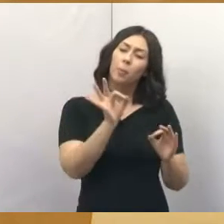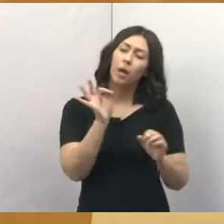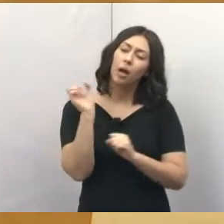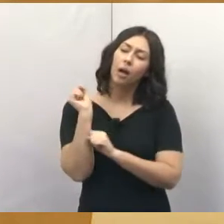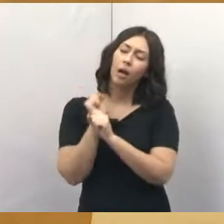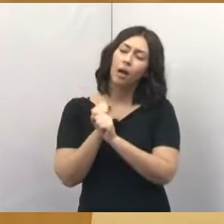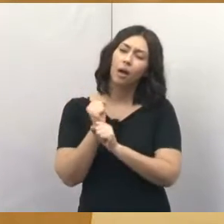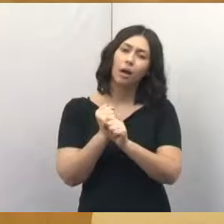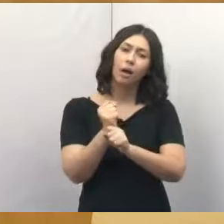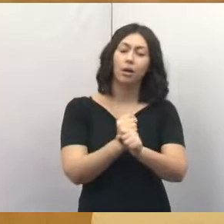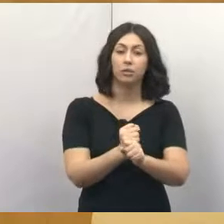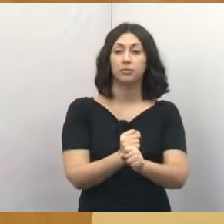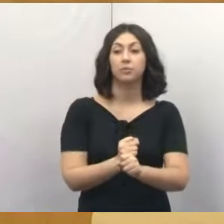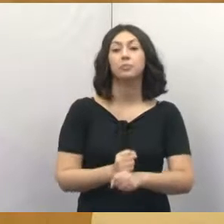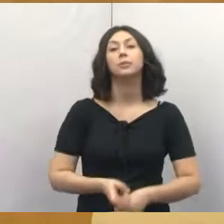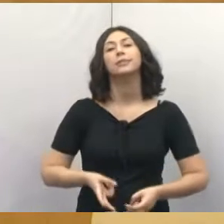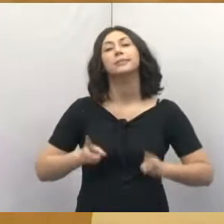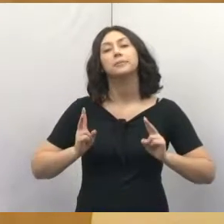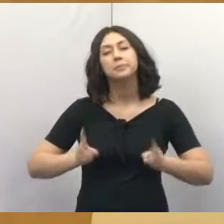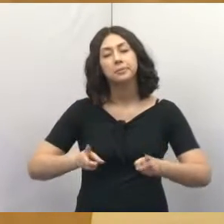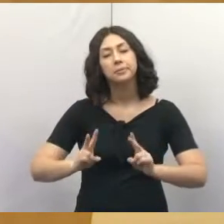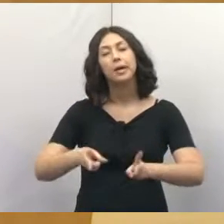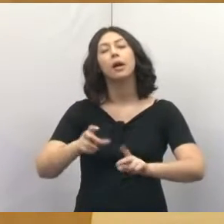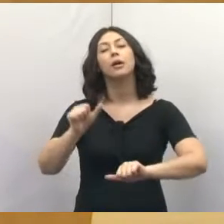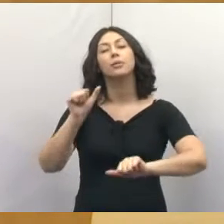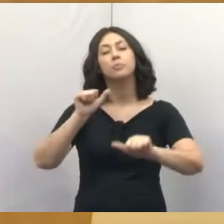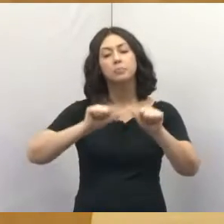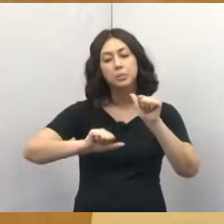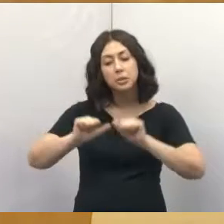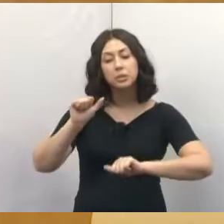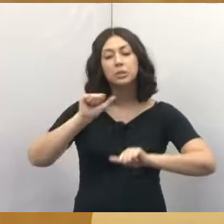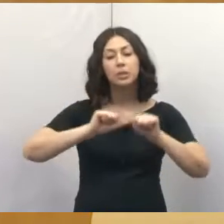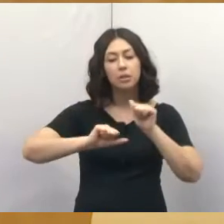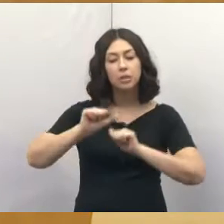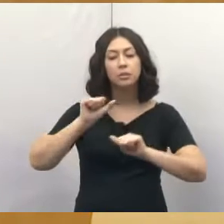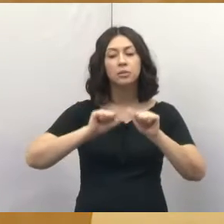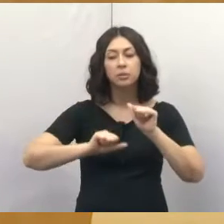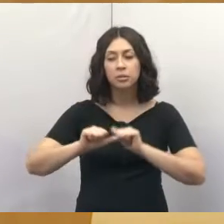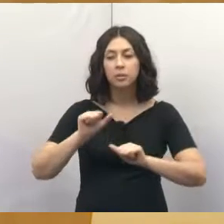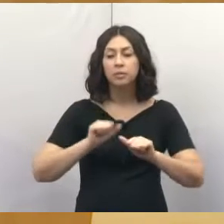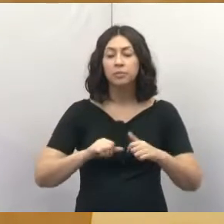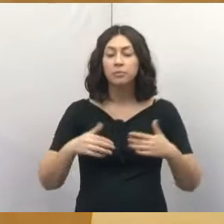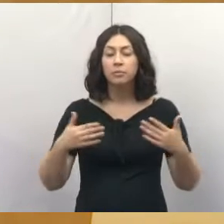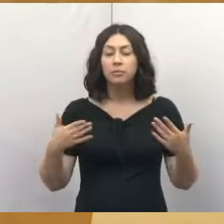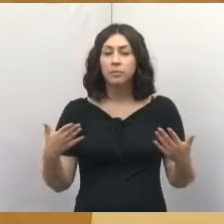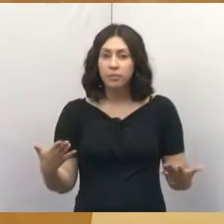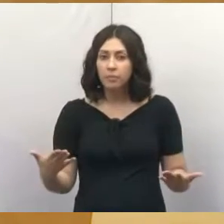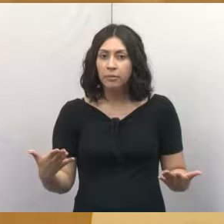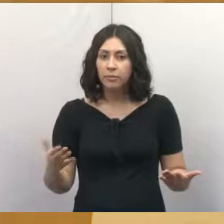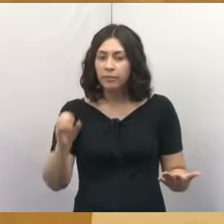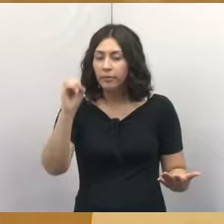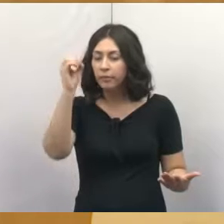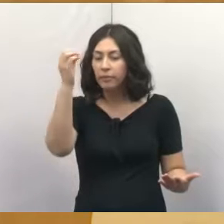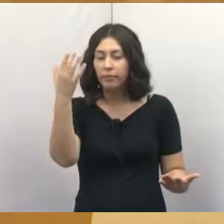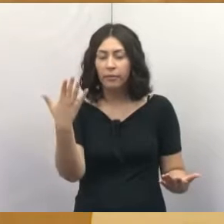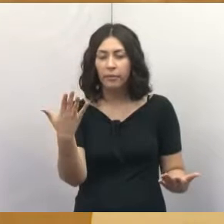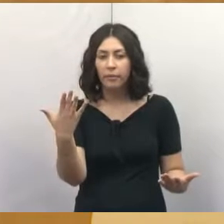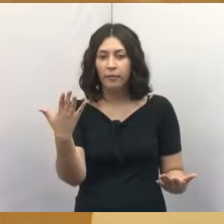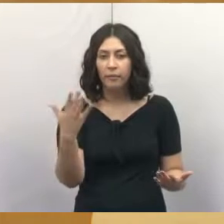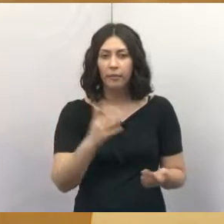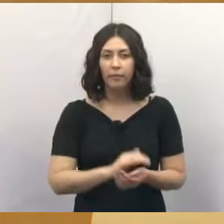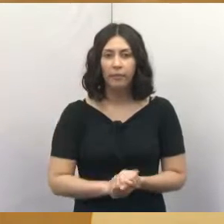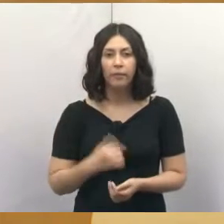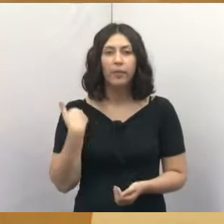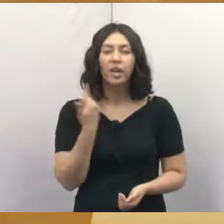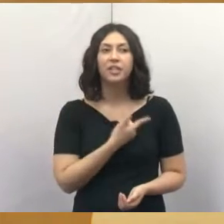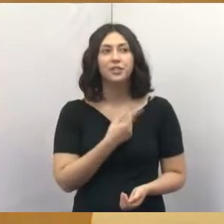Câmara Municipal. Sempre aconteceu esse tipo de situação. E ao acontecer esse tipo de situação,